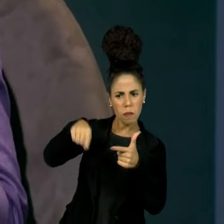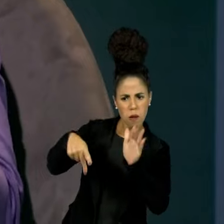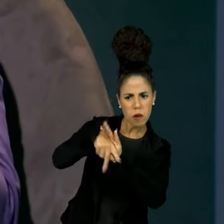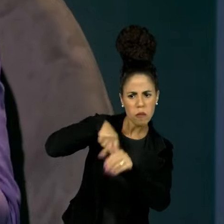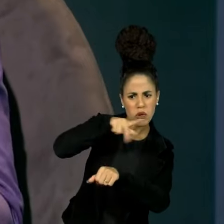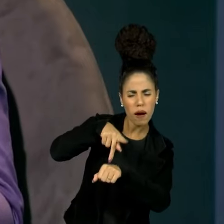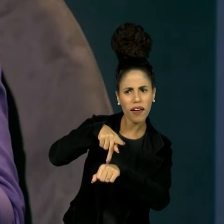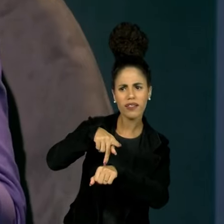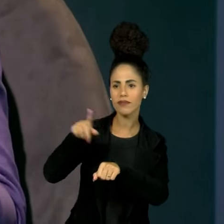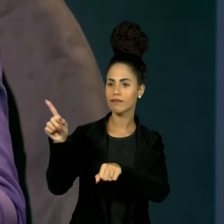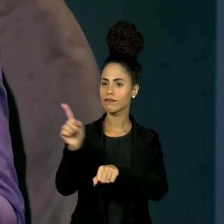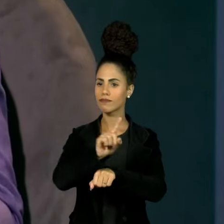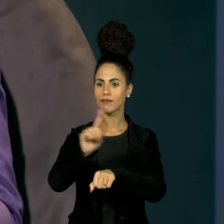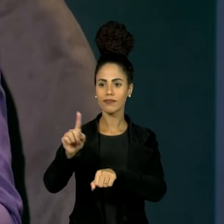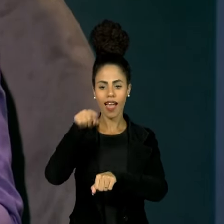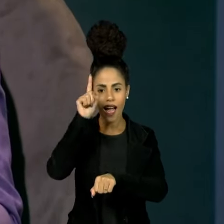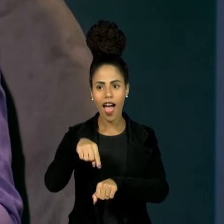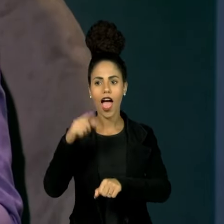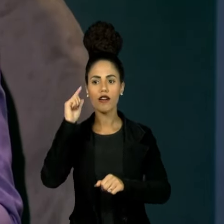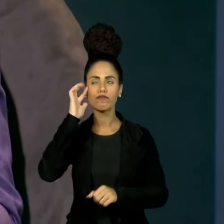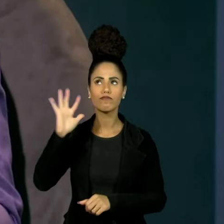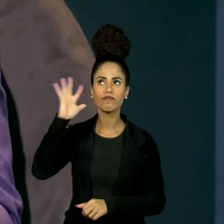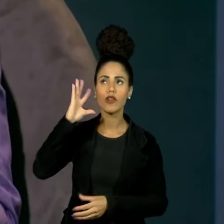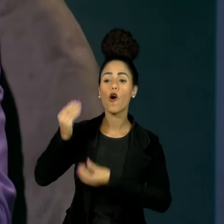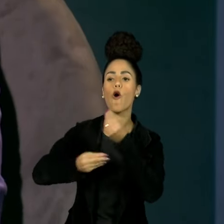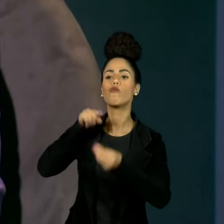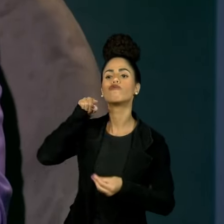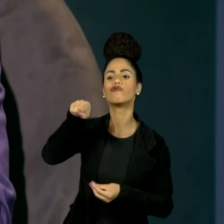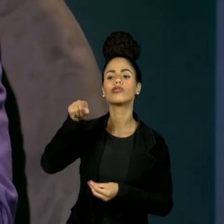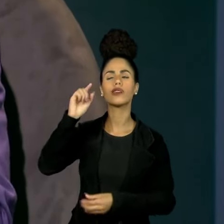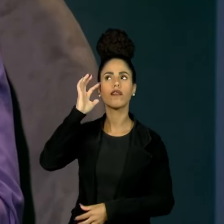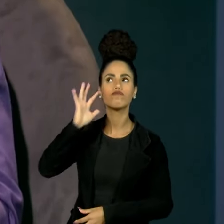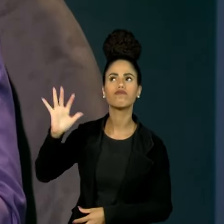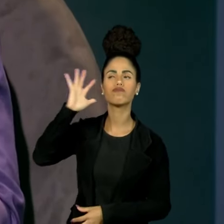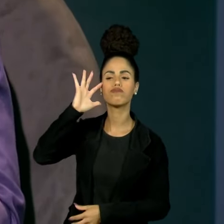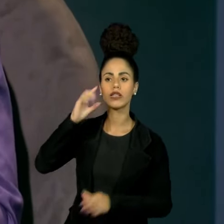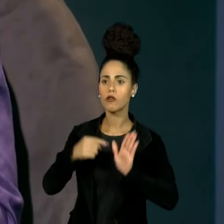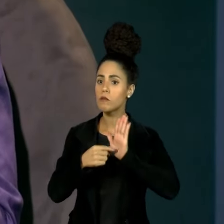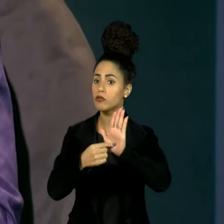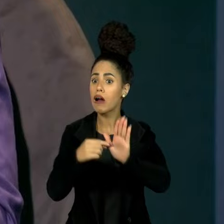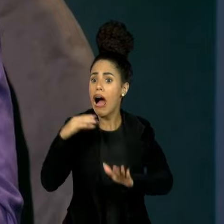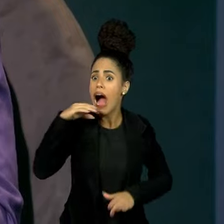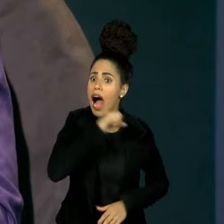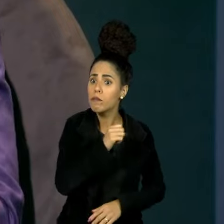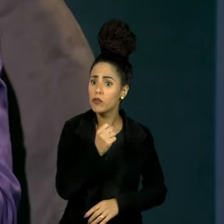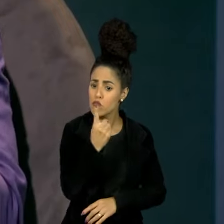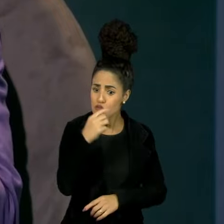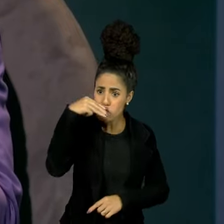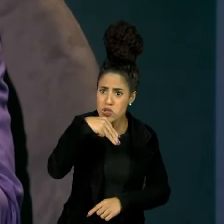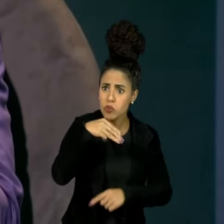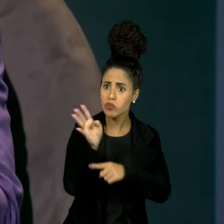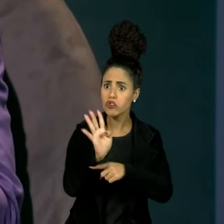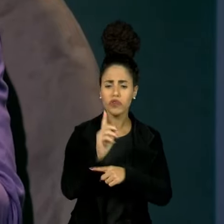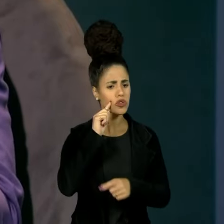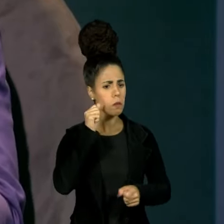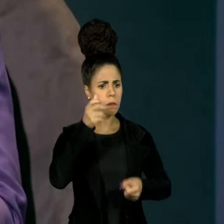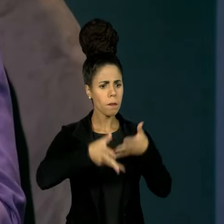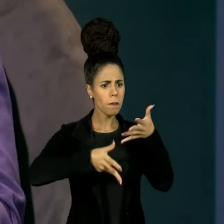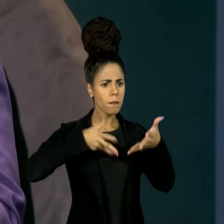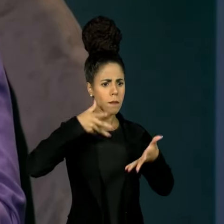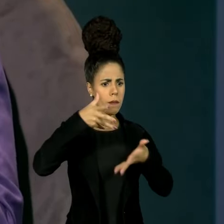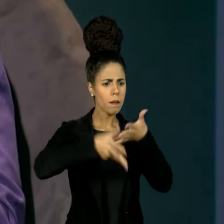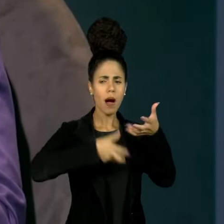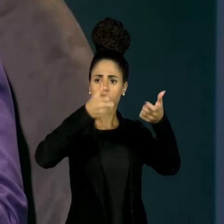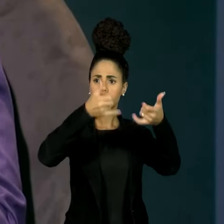e sim, era uma questão de mentalidade. Sim. Então ele mostrou ali em pouco tempo como que você consegue gerar